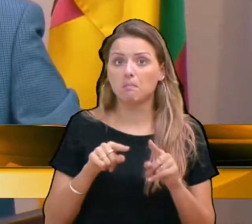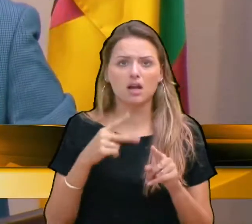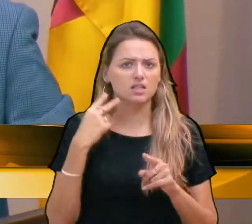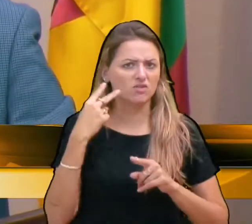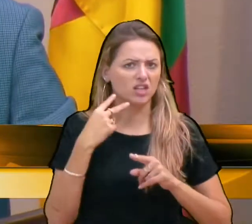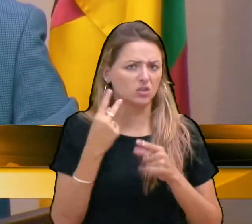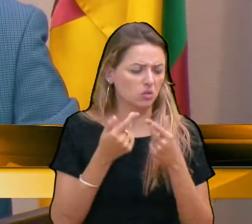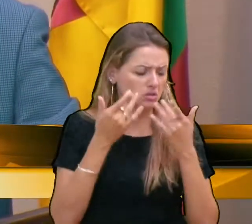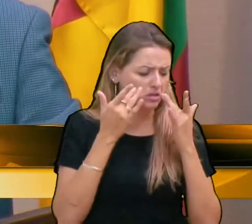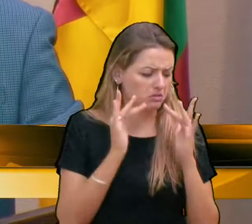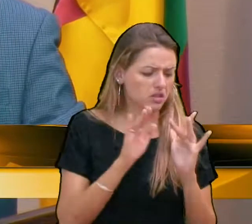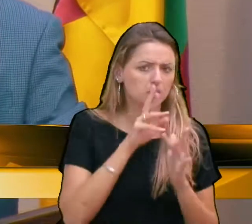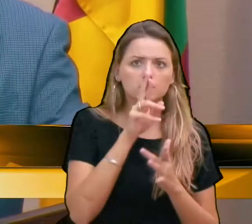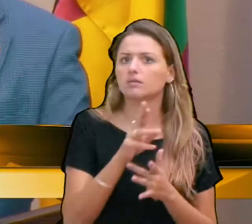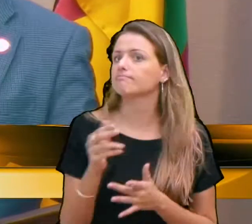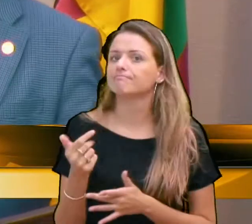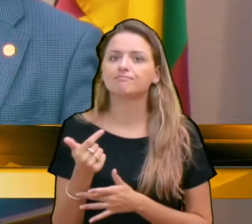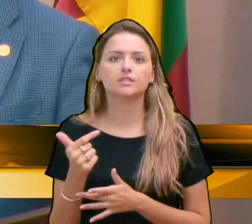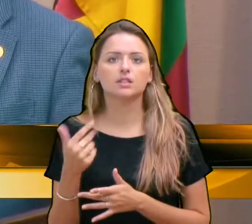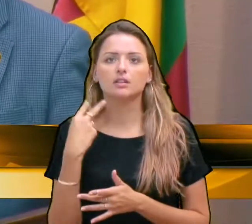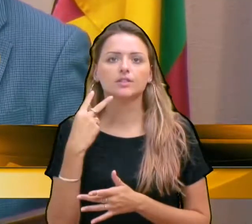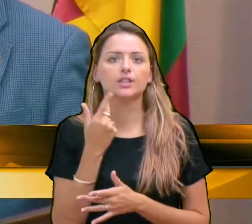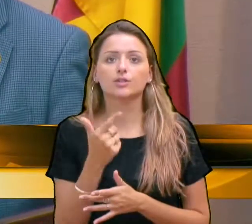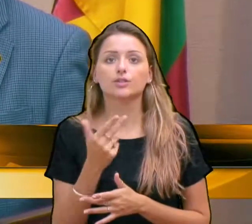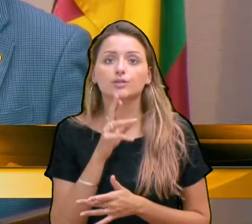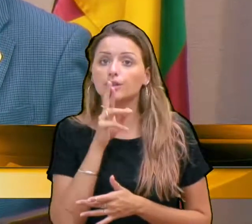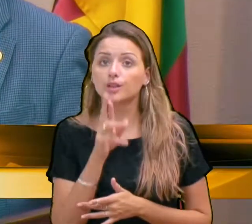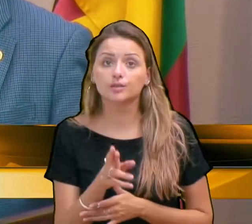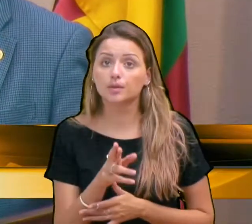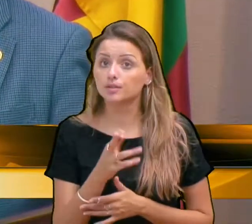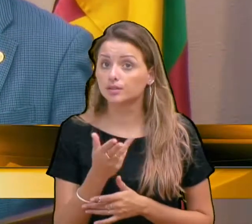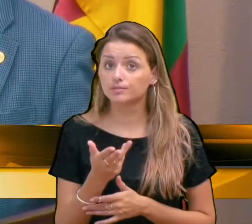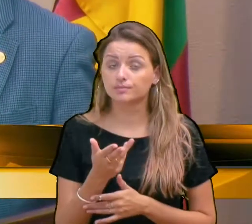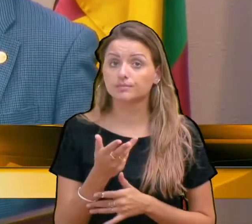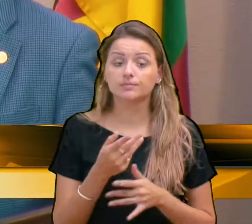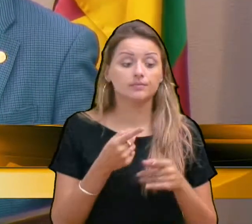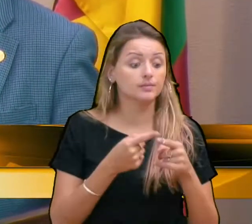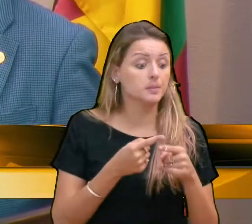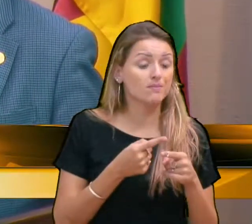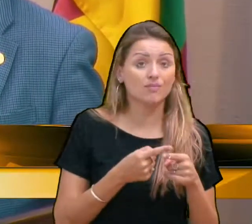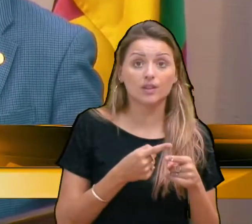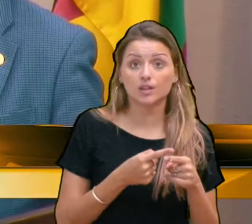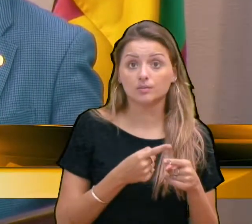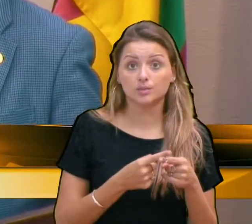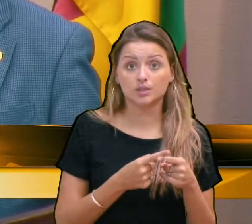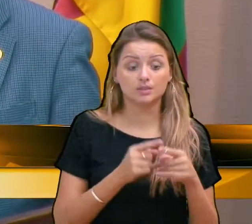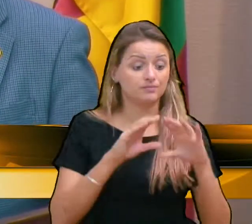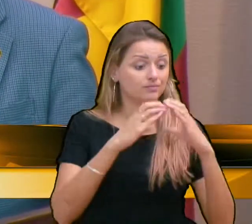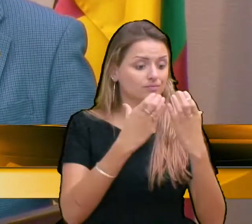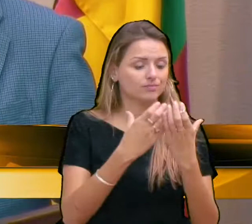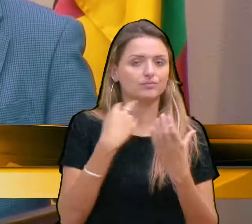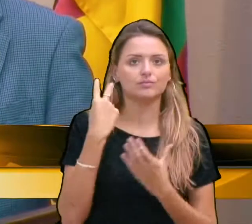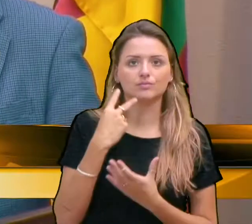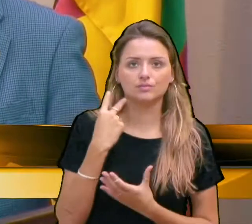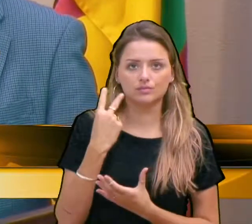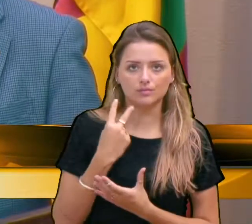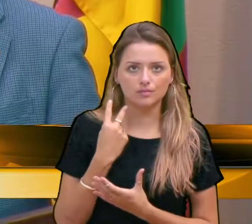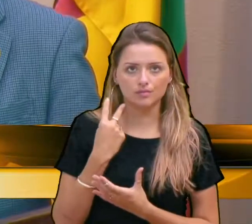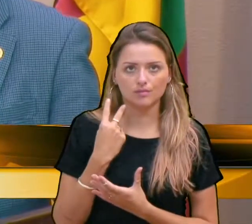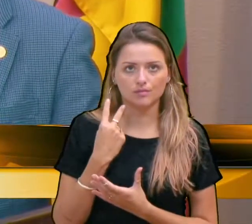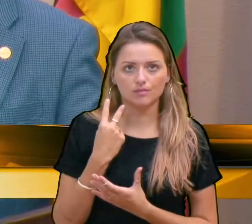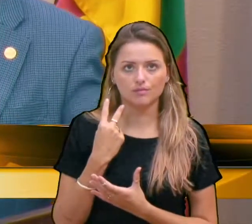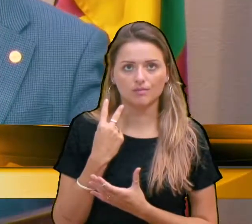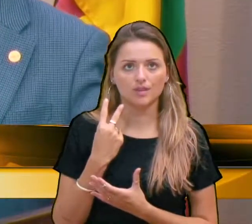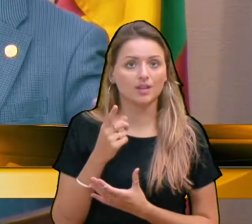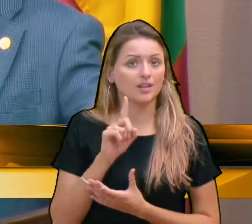não têm a resposta. Nós não temos a resposta. Porque absolutamente esta casa